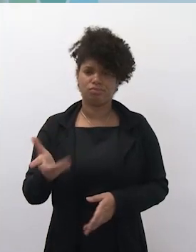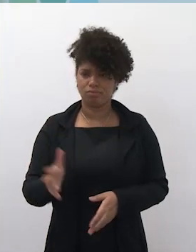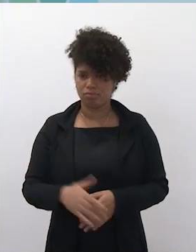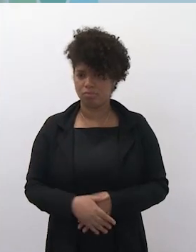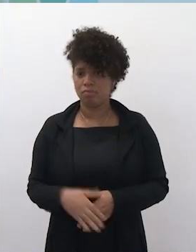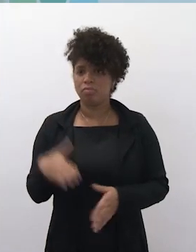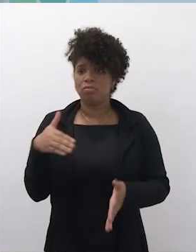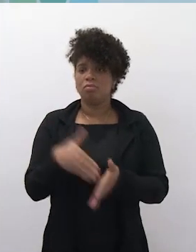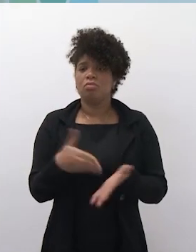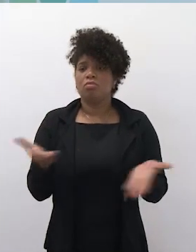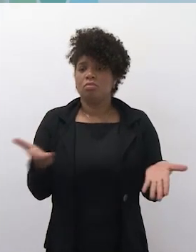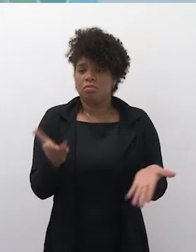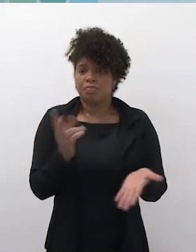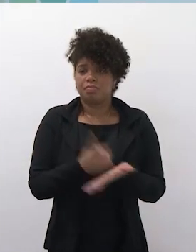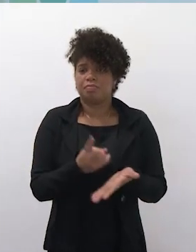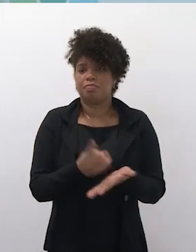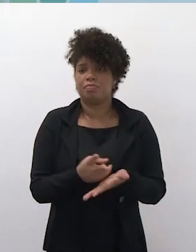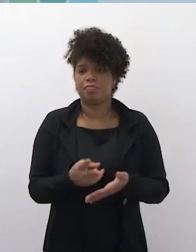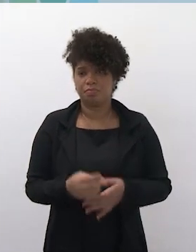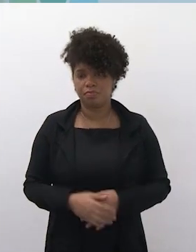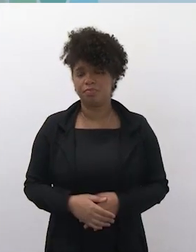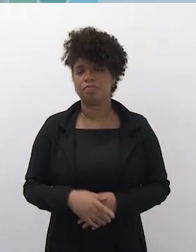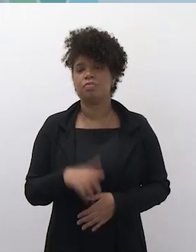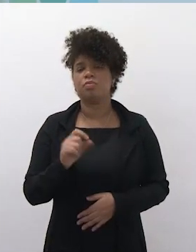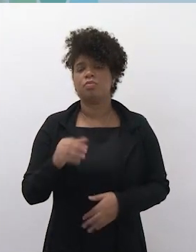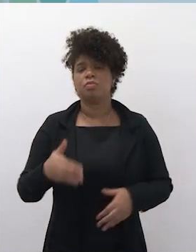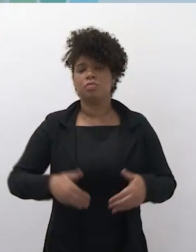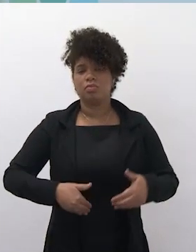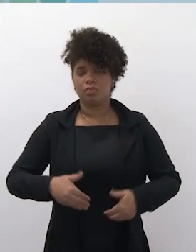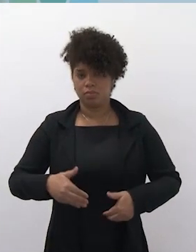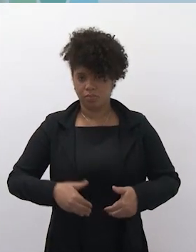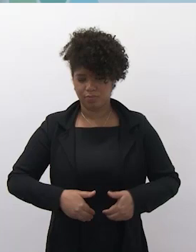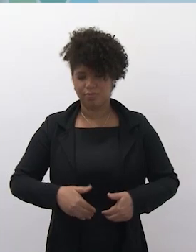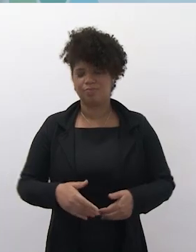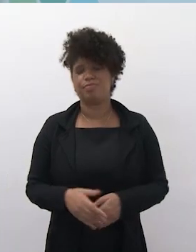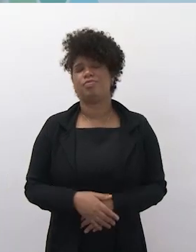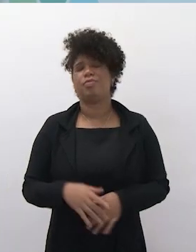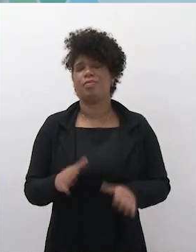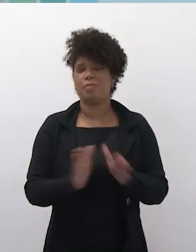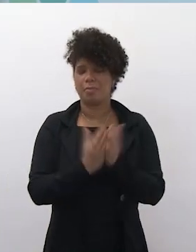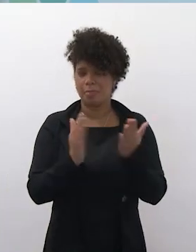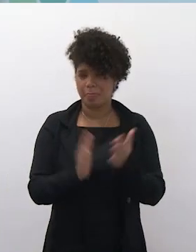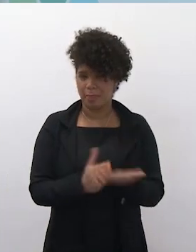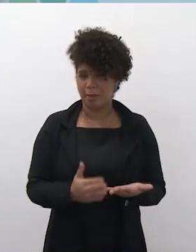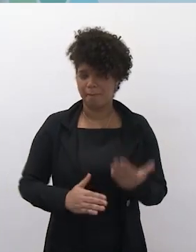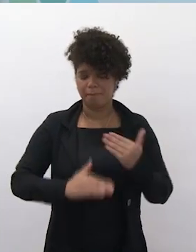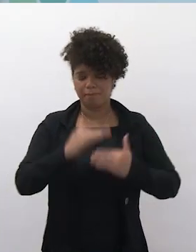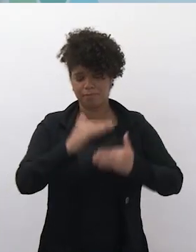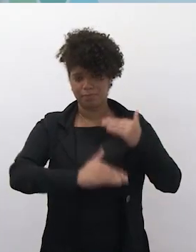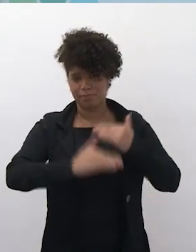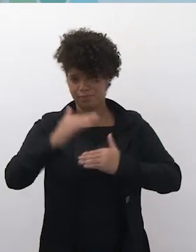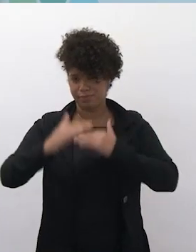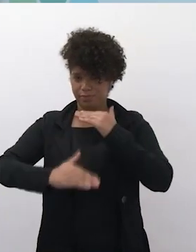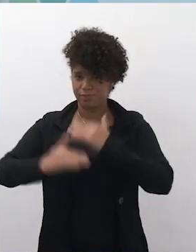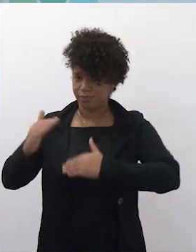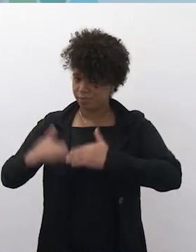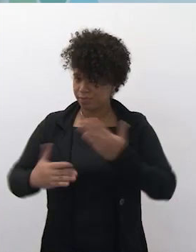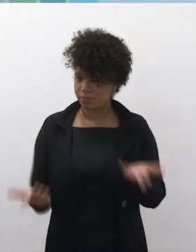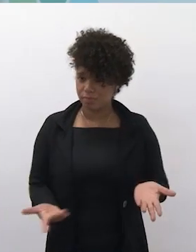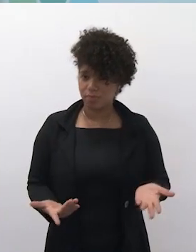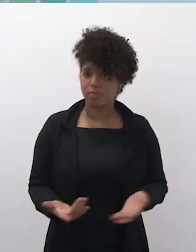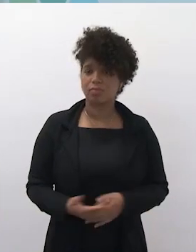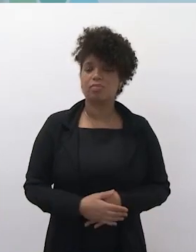perdura até hoje, né? Então, problema de fome, problema de pobreza, problema de desigualdade, de má distribuição de